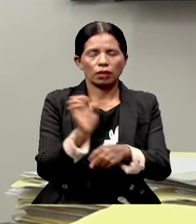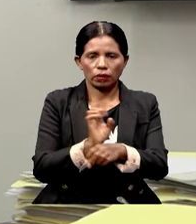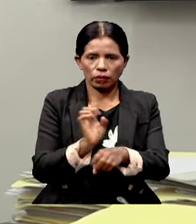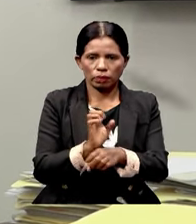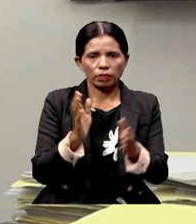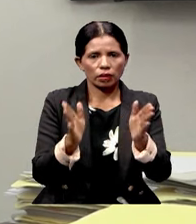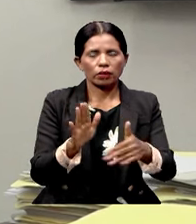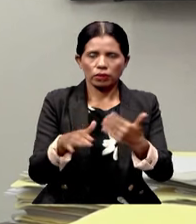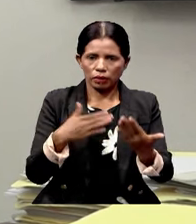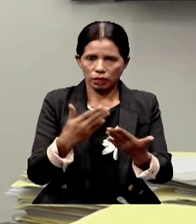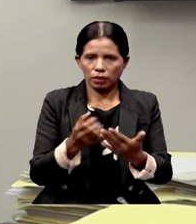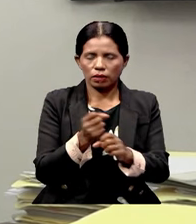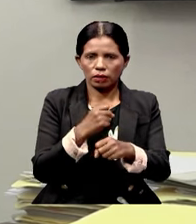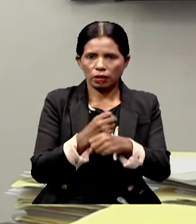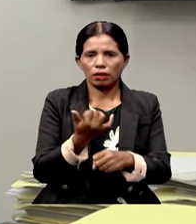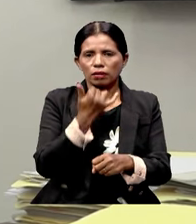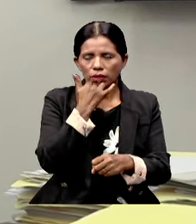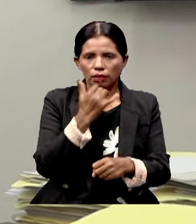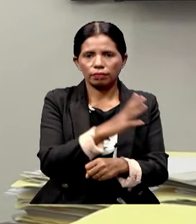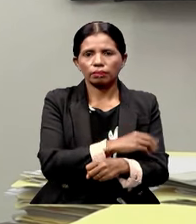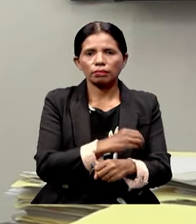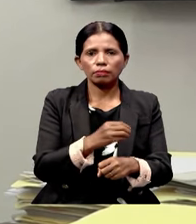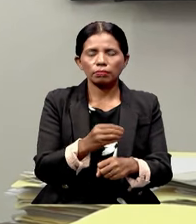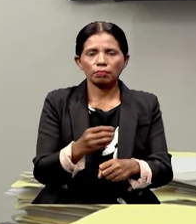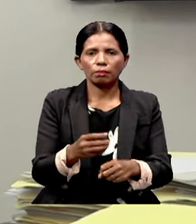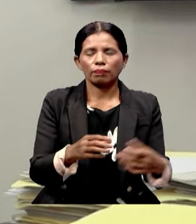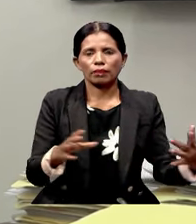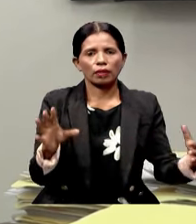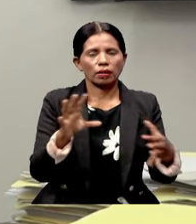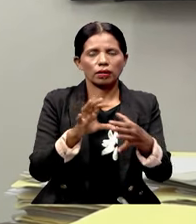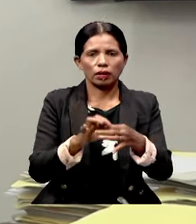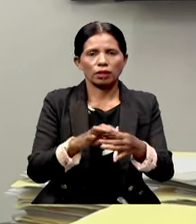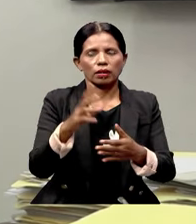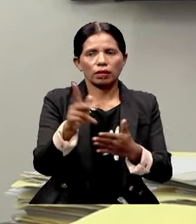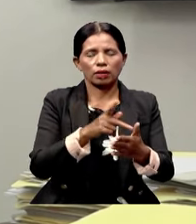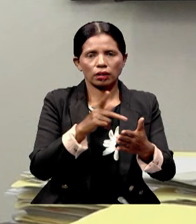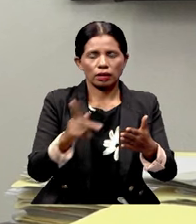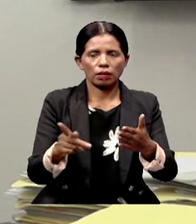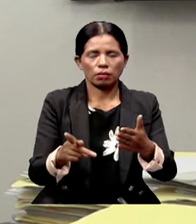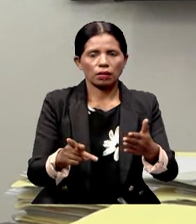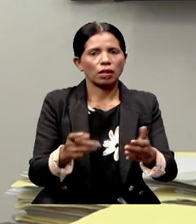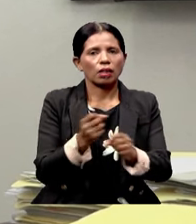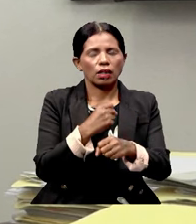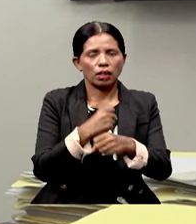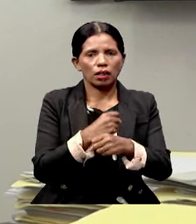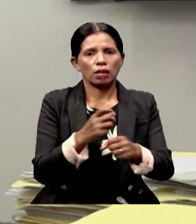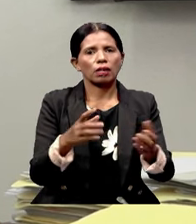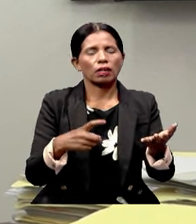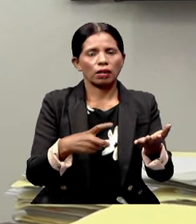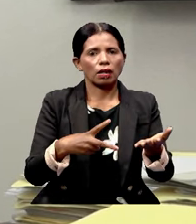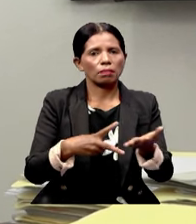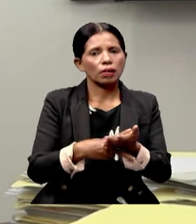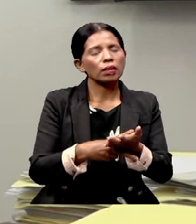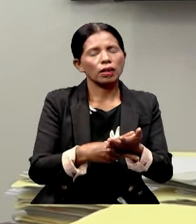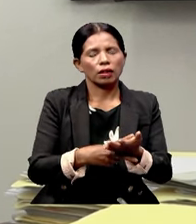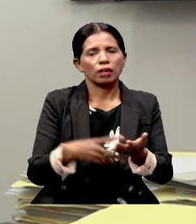halo irregularidade sira neve lhe ligar o crime fraude mercadoria então e procedimentos normais